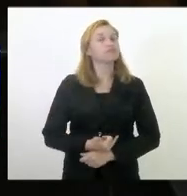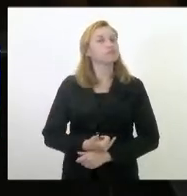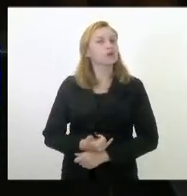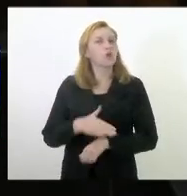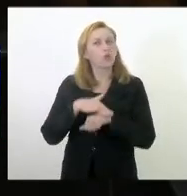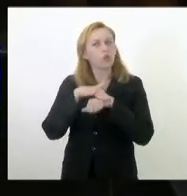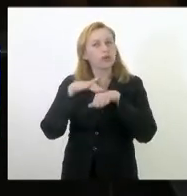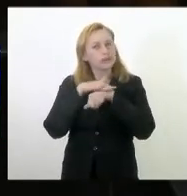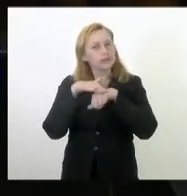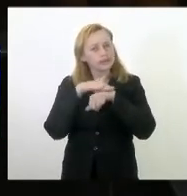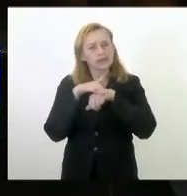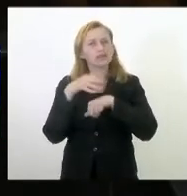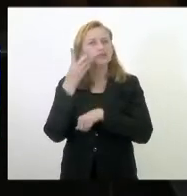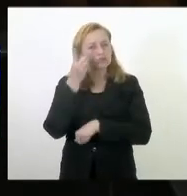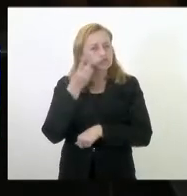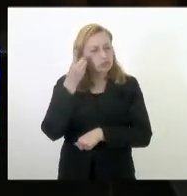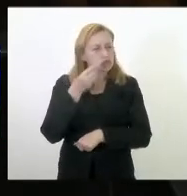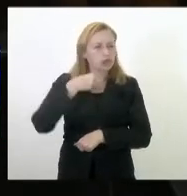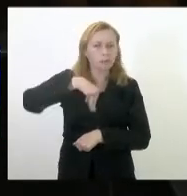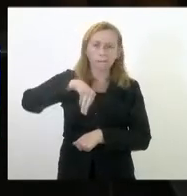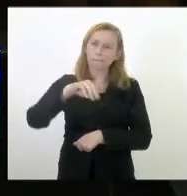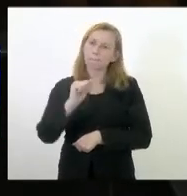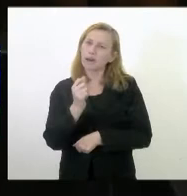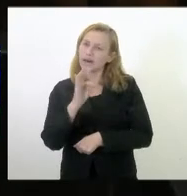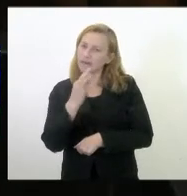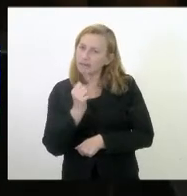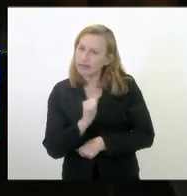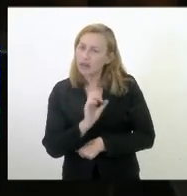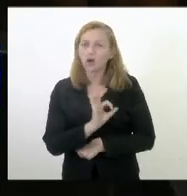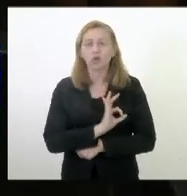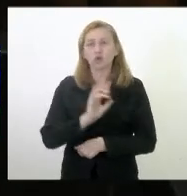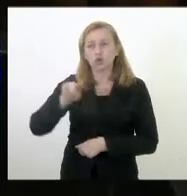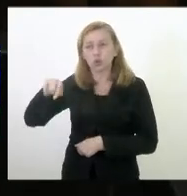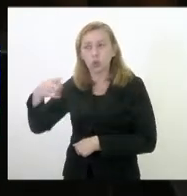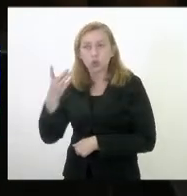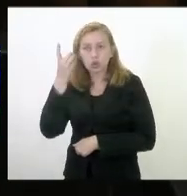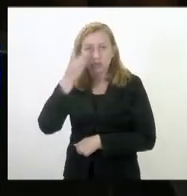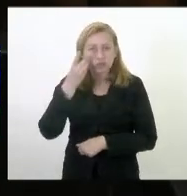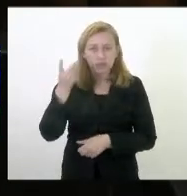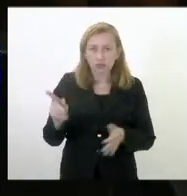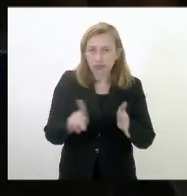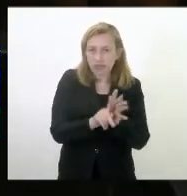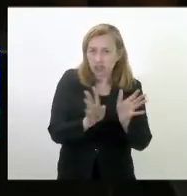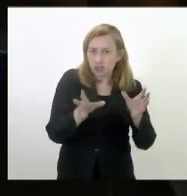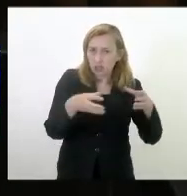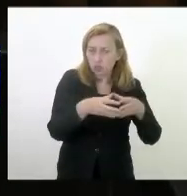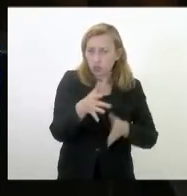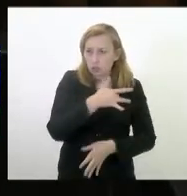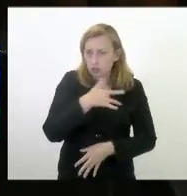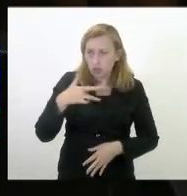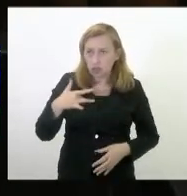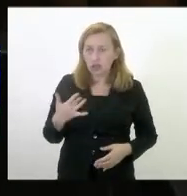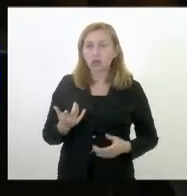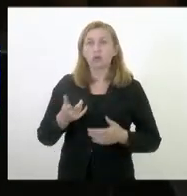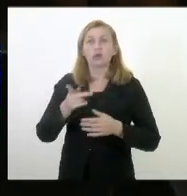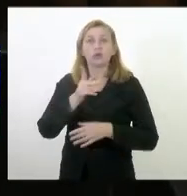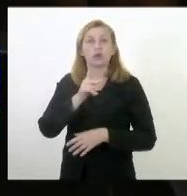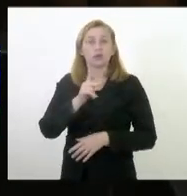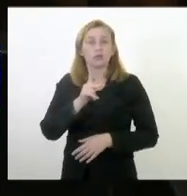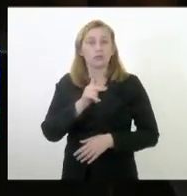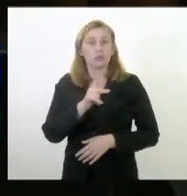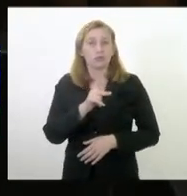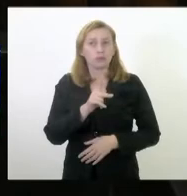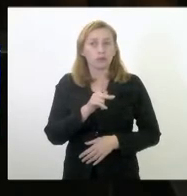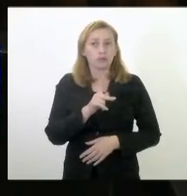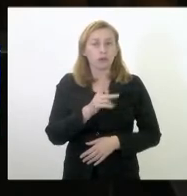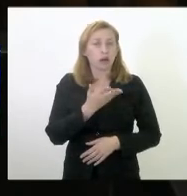conversado com a deputada Marta Rocha, com os demais deputados que compõem a comissão, com o presidente da Assembleia,